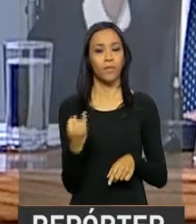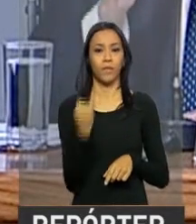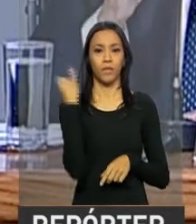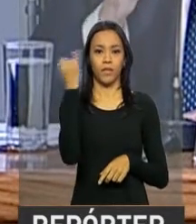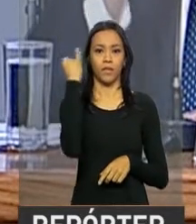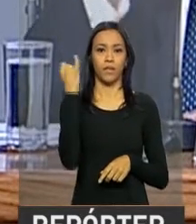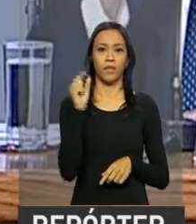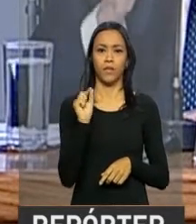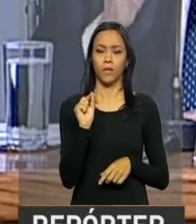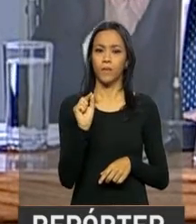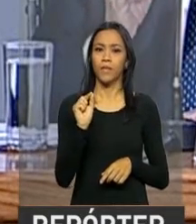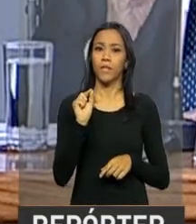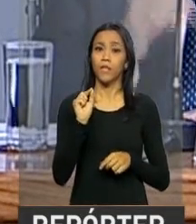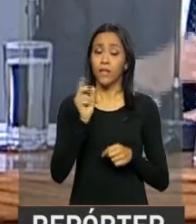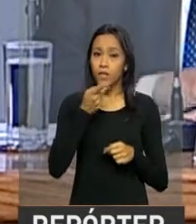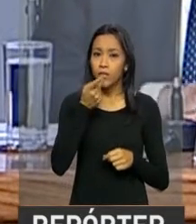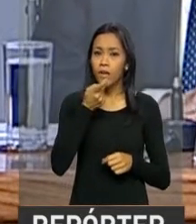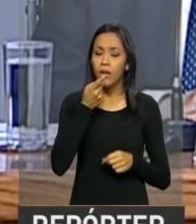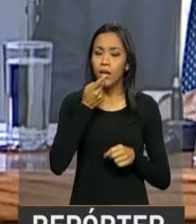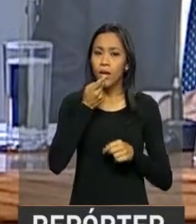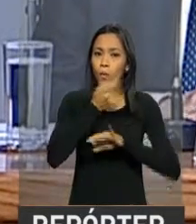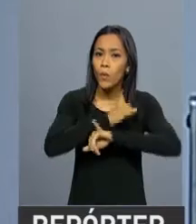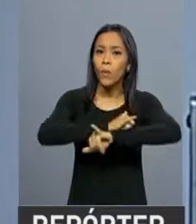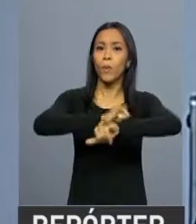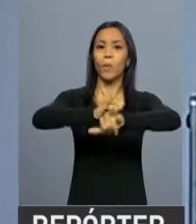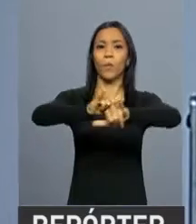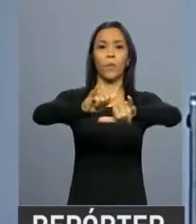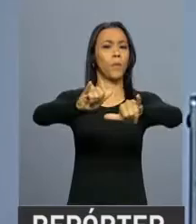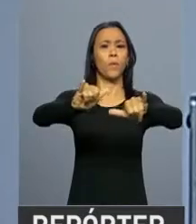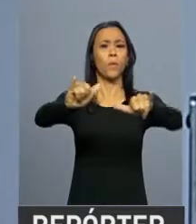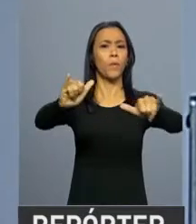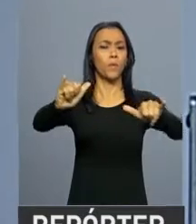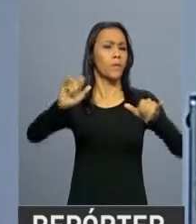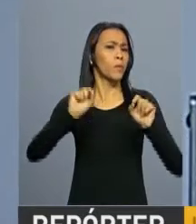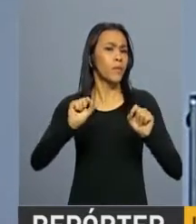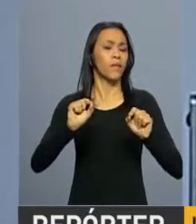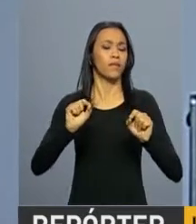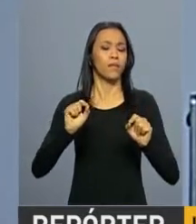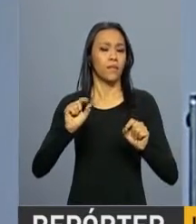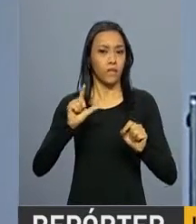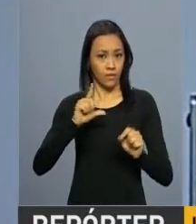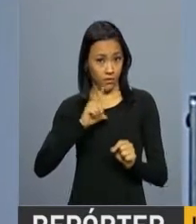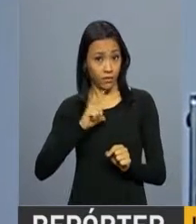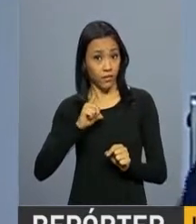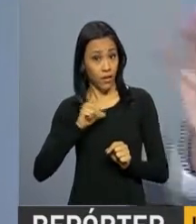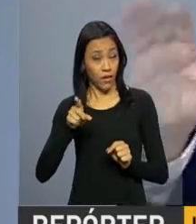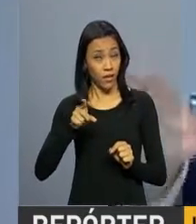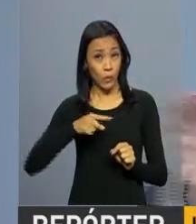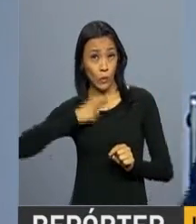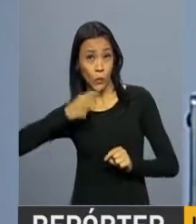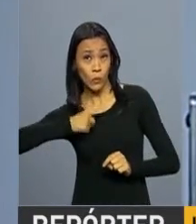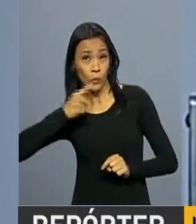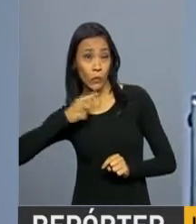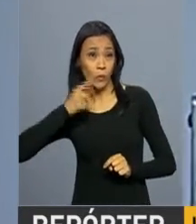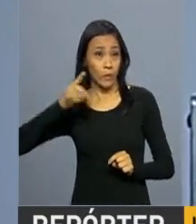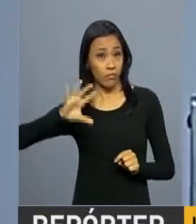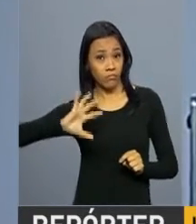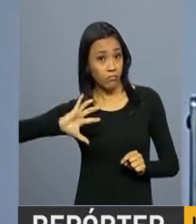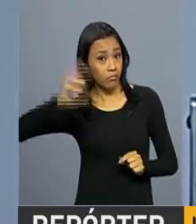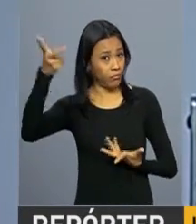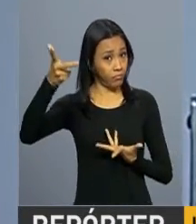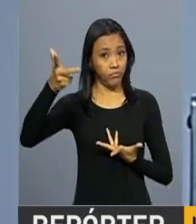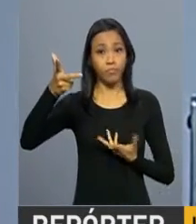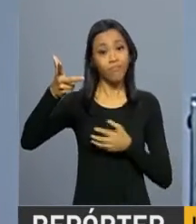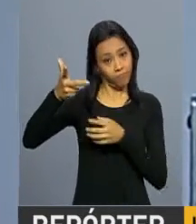A mensagem fundamental é esta: que existe margens para a incerteza de questões fora